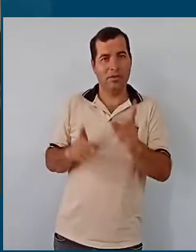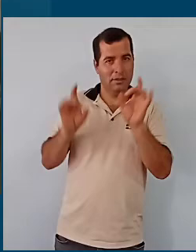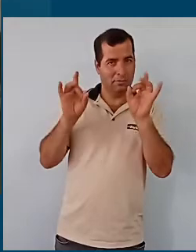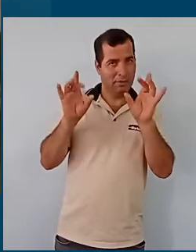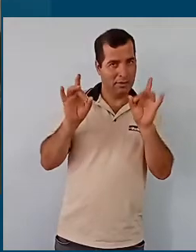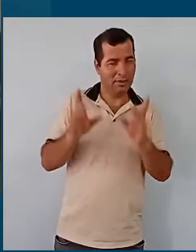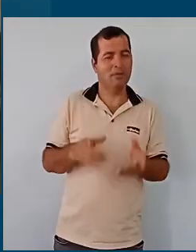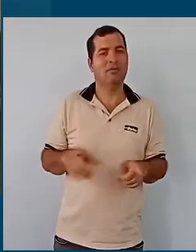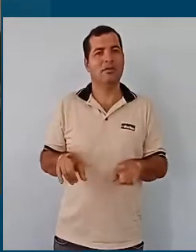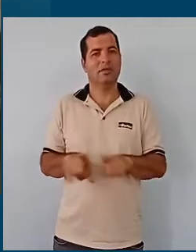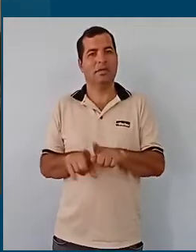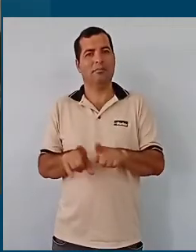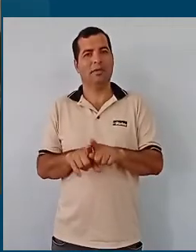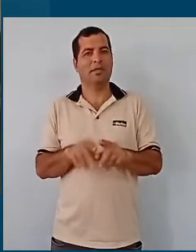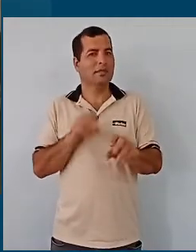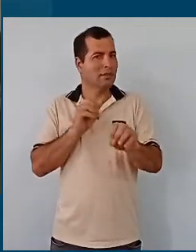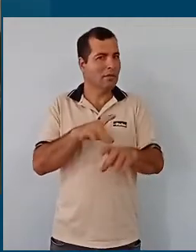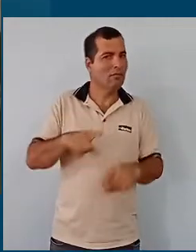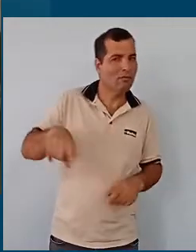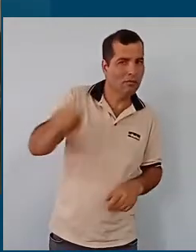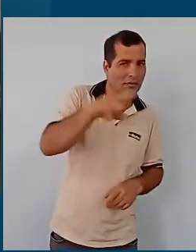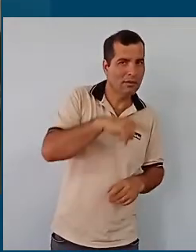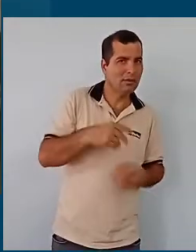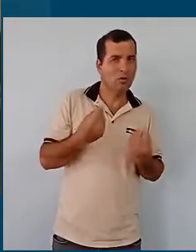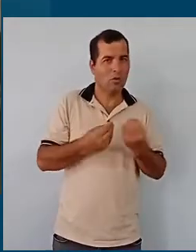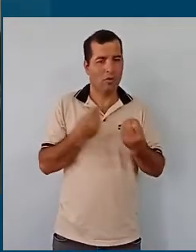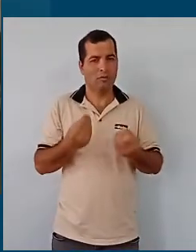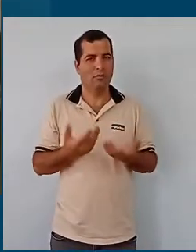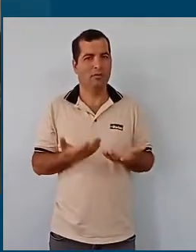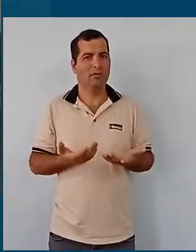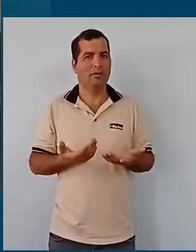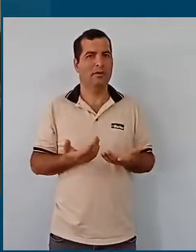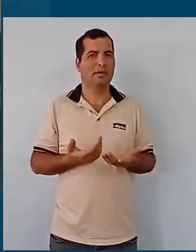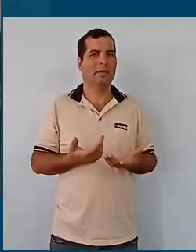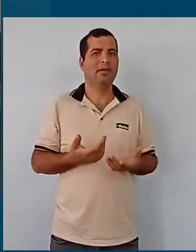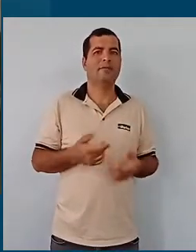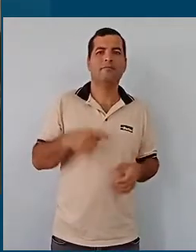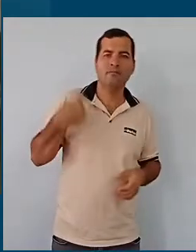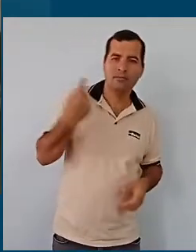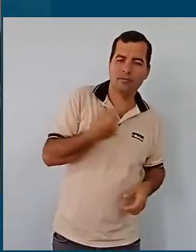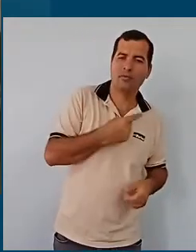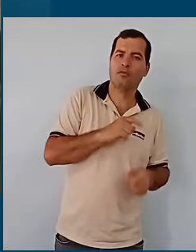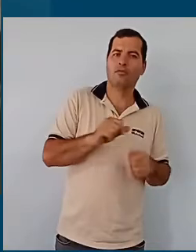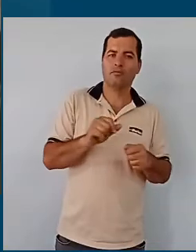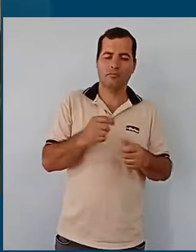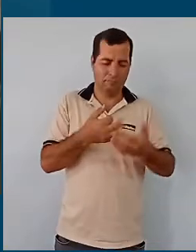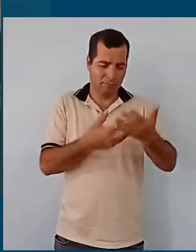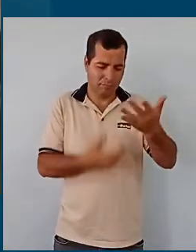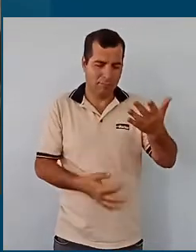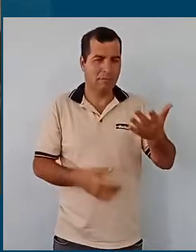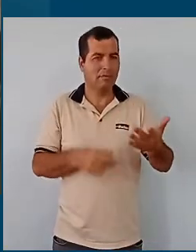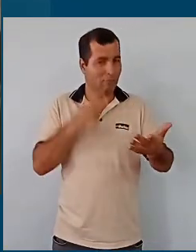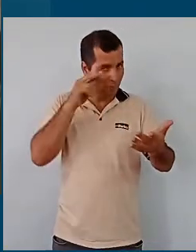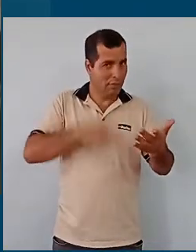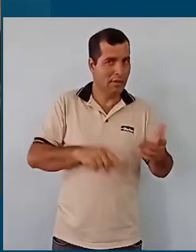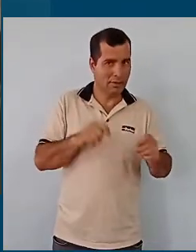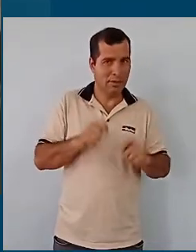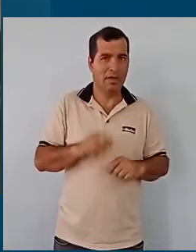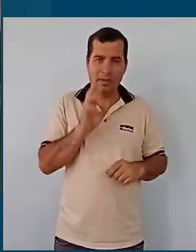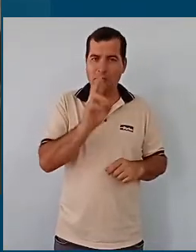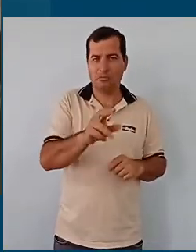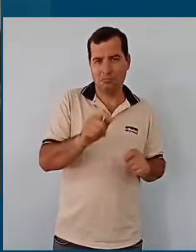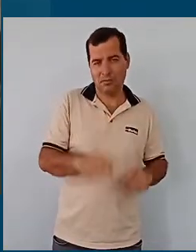noite, senão também todo mundo está ali fazendo esse levantamento, anotando tudo que vocês colocam. E agora, para